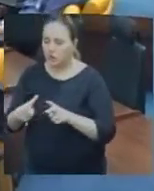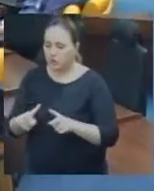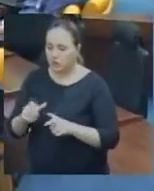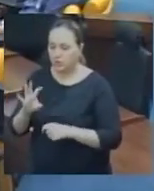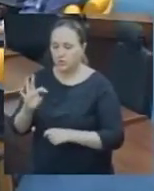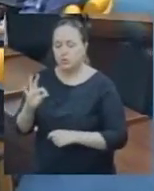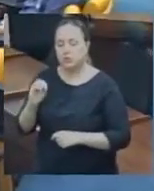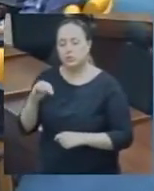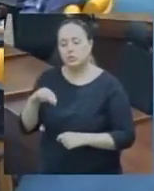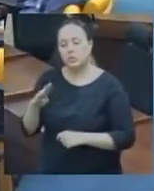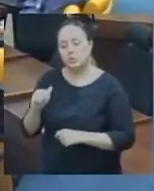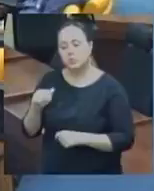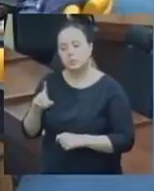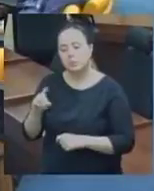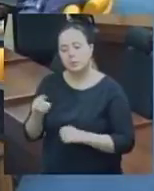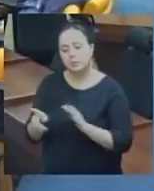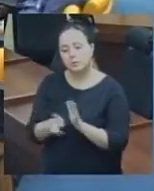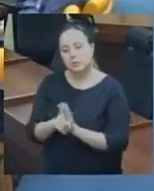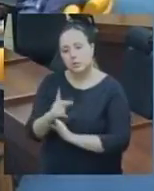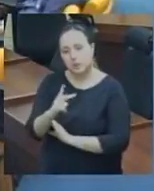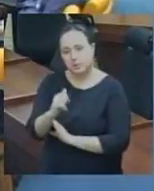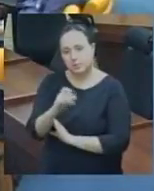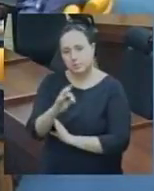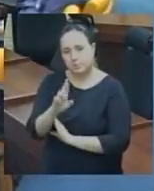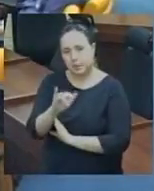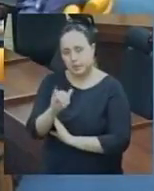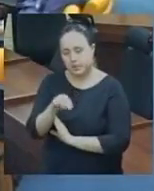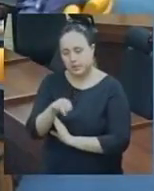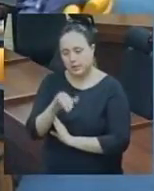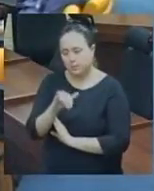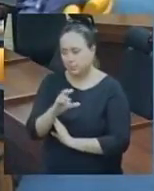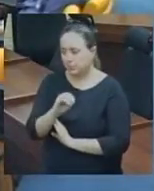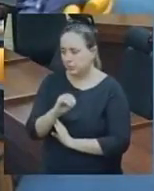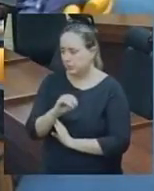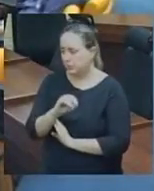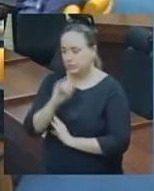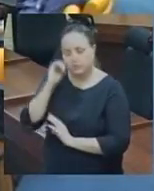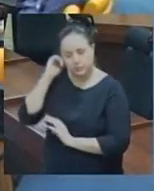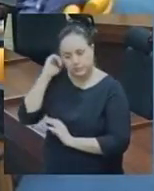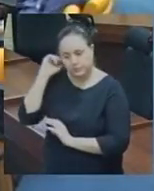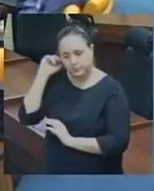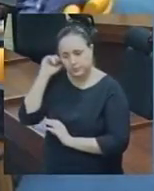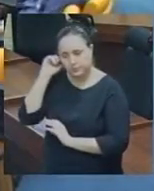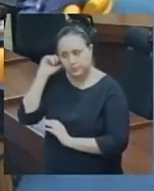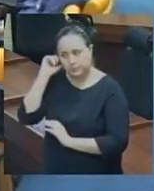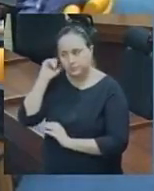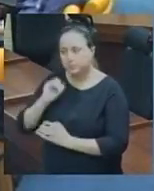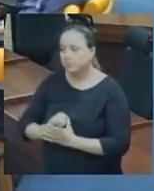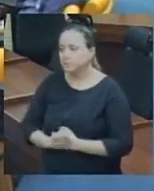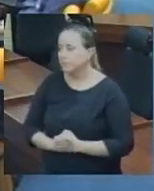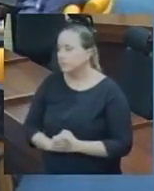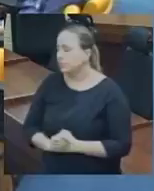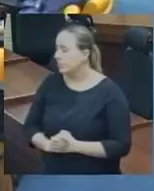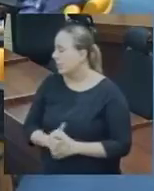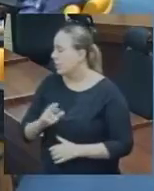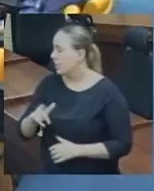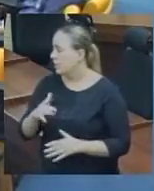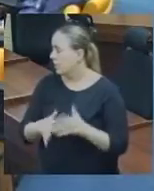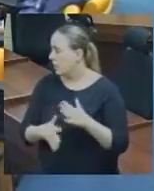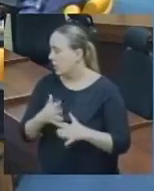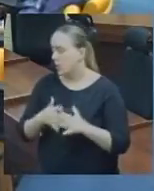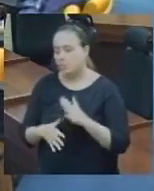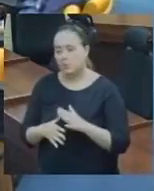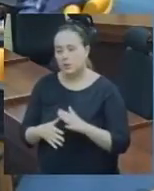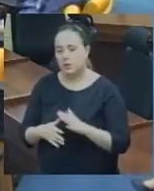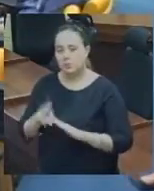pelo patrimônio sem atingir esse afetar o valor histórico do